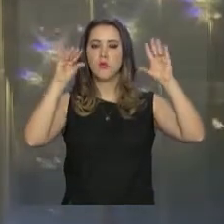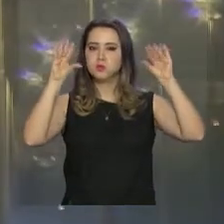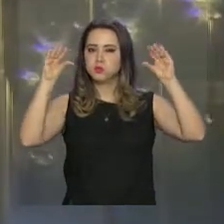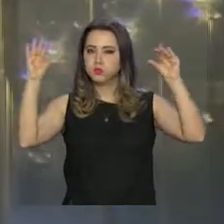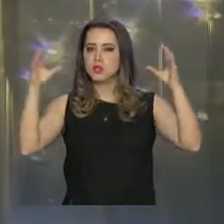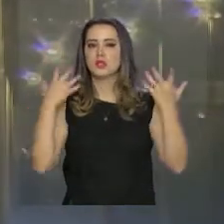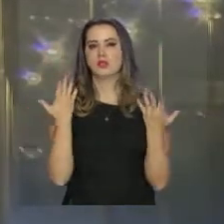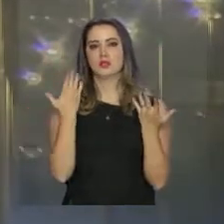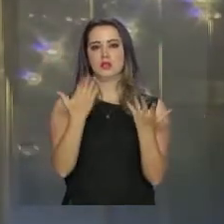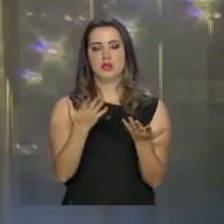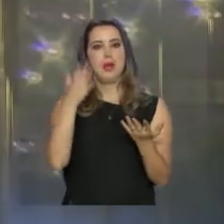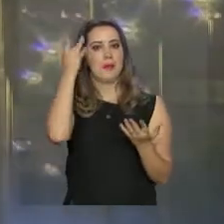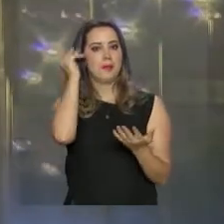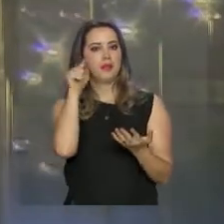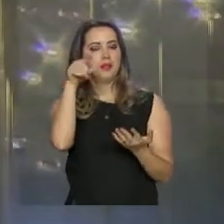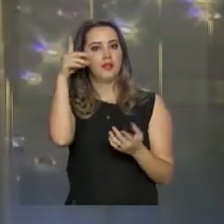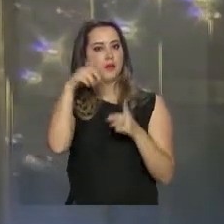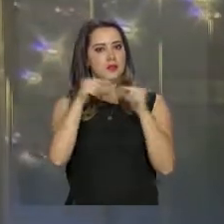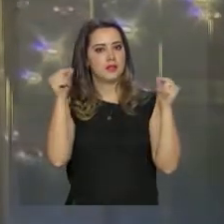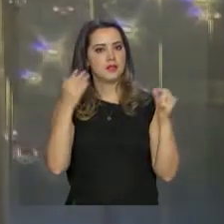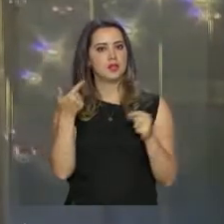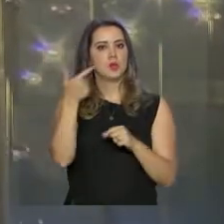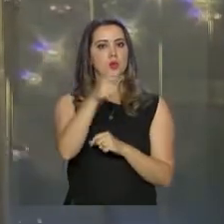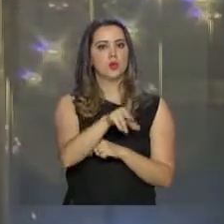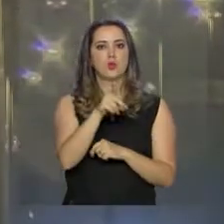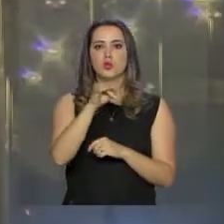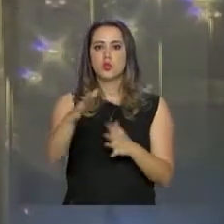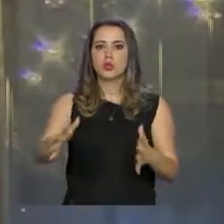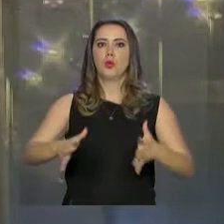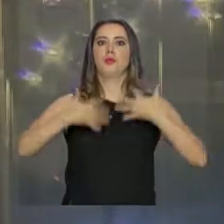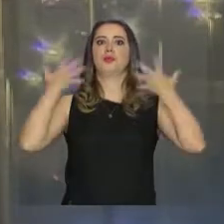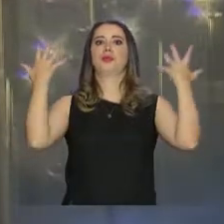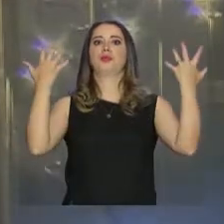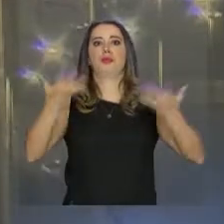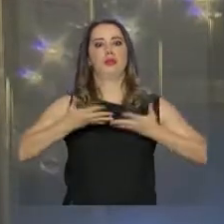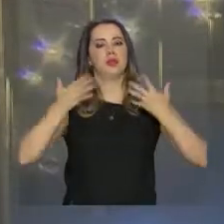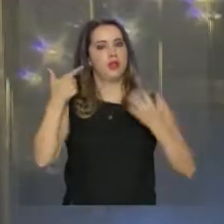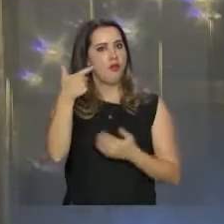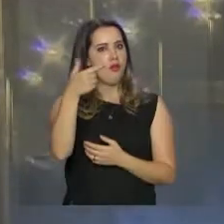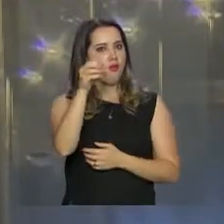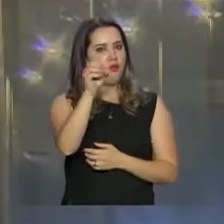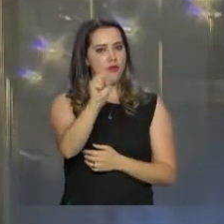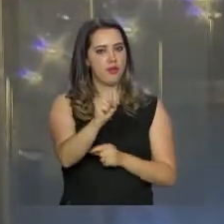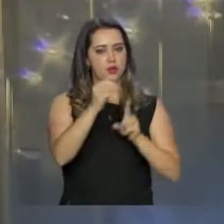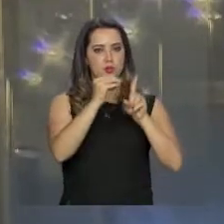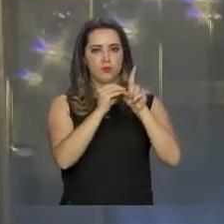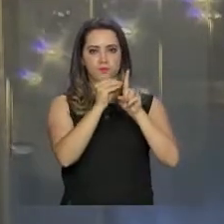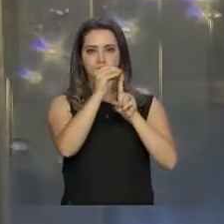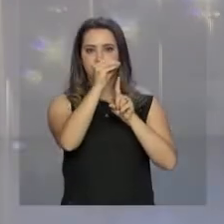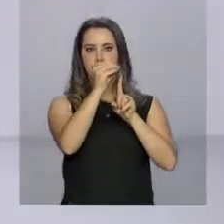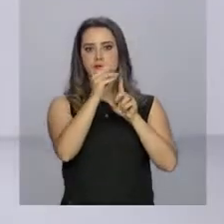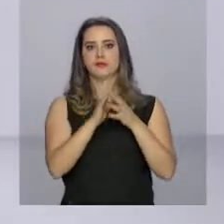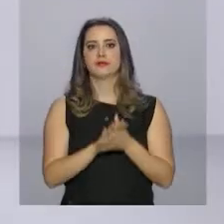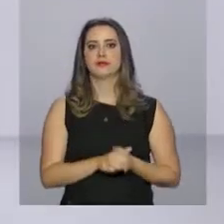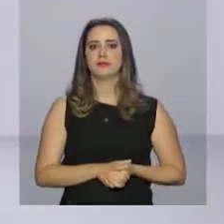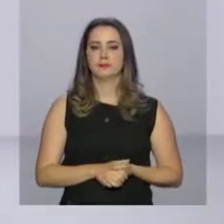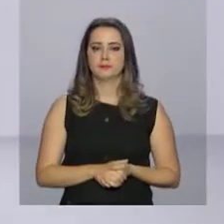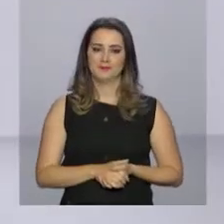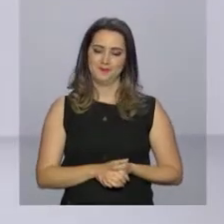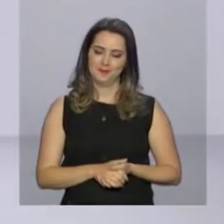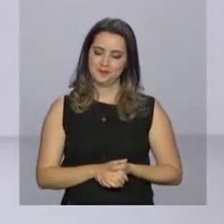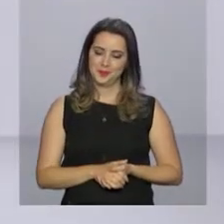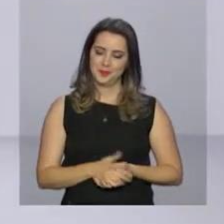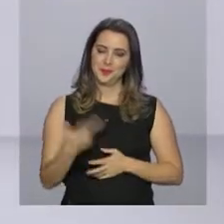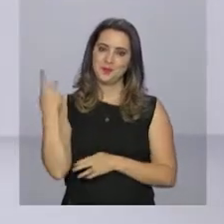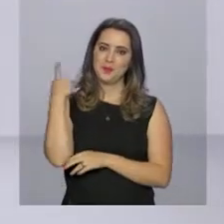nublado. Amanhã, Brasília terá mais um dia de calor, com máxima prevista em 28 graus.